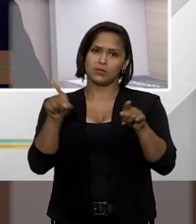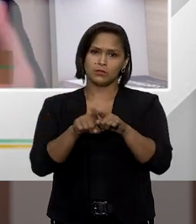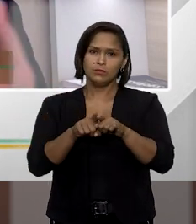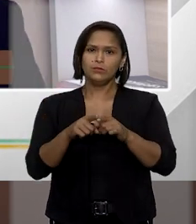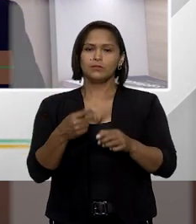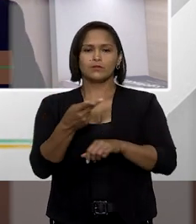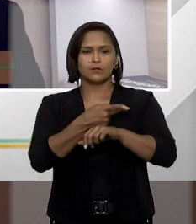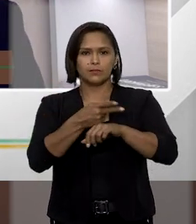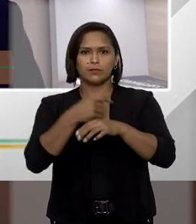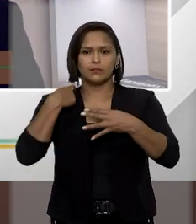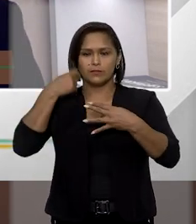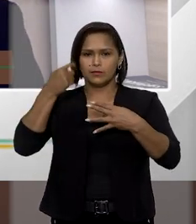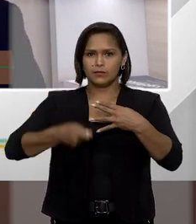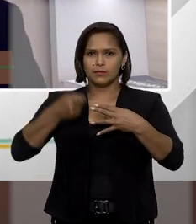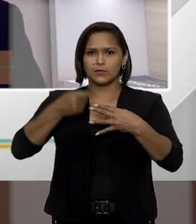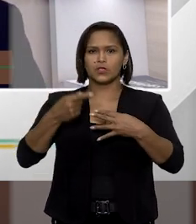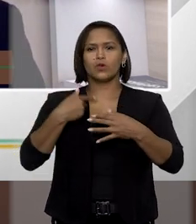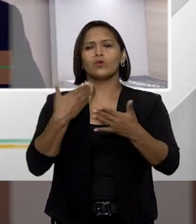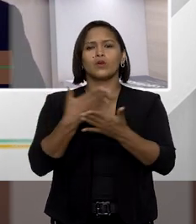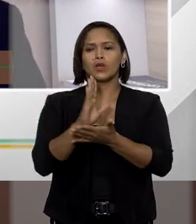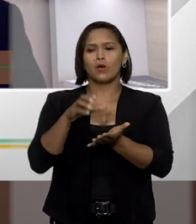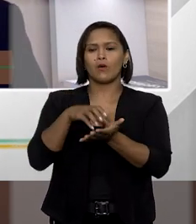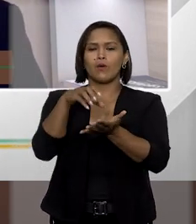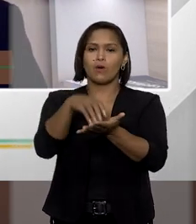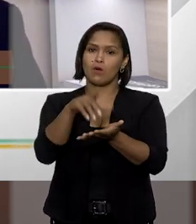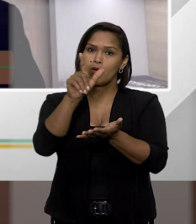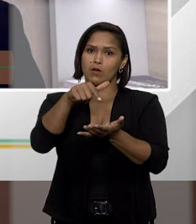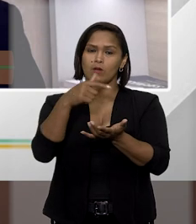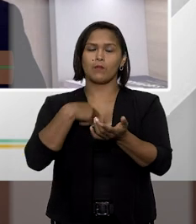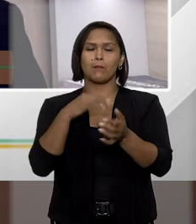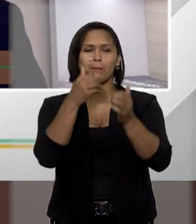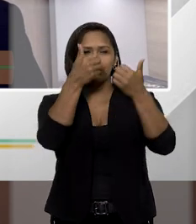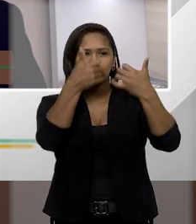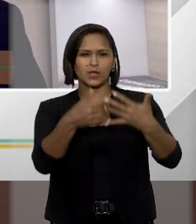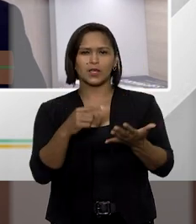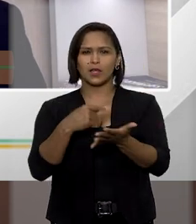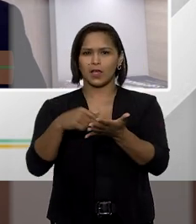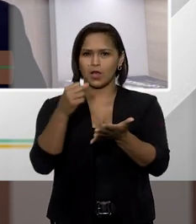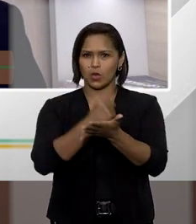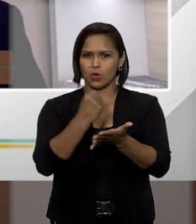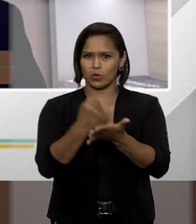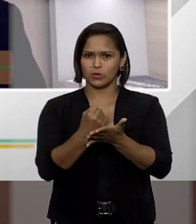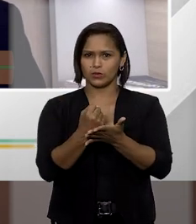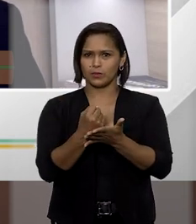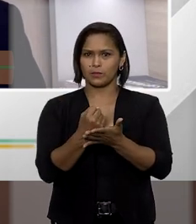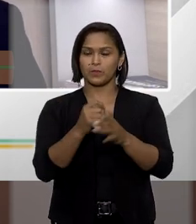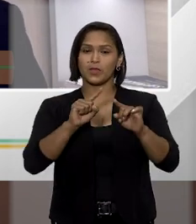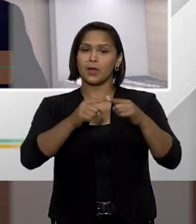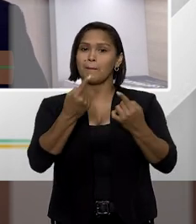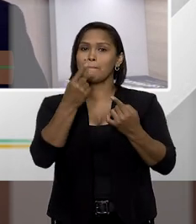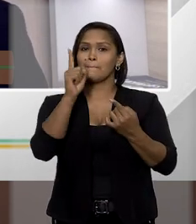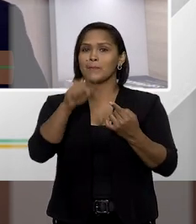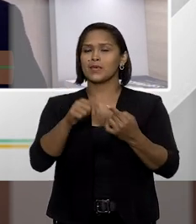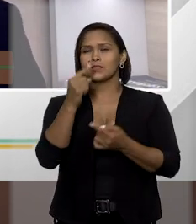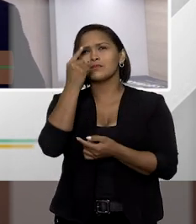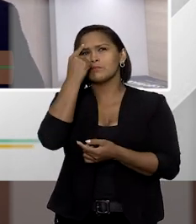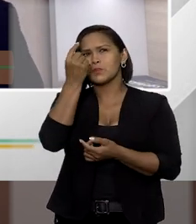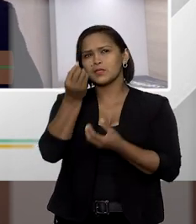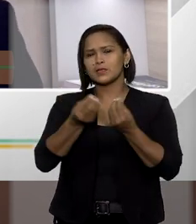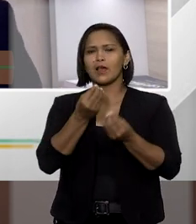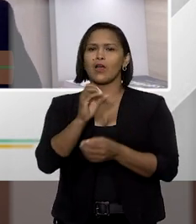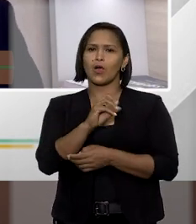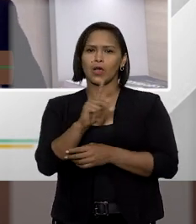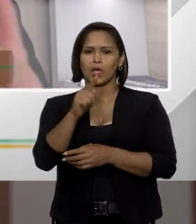ele procurou a autoridade máxima de um determinado órgão para fins de acordo de leniência. Porém, Ele